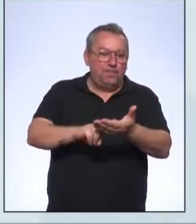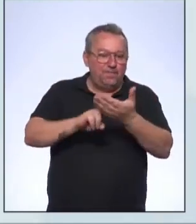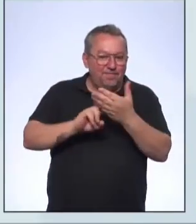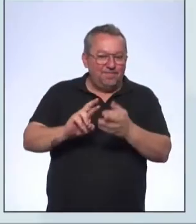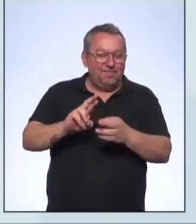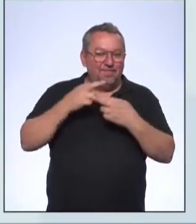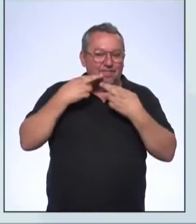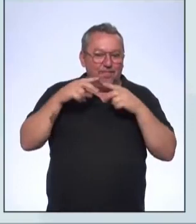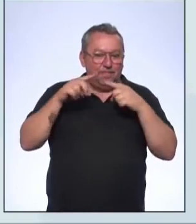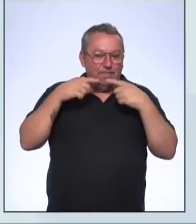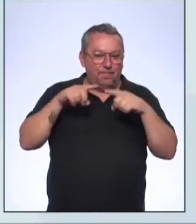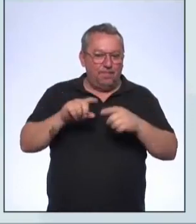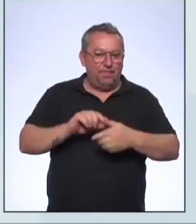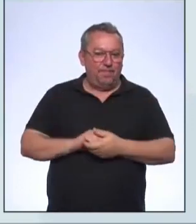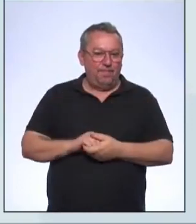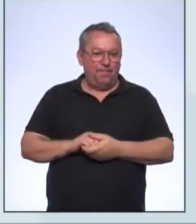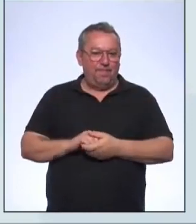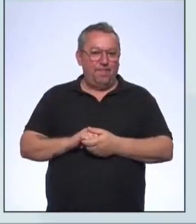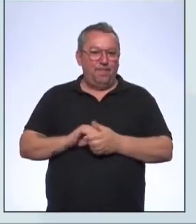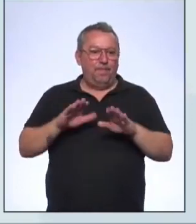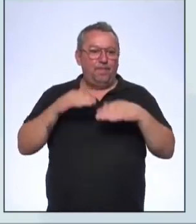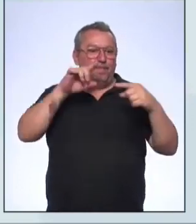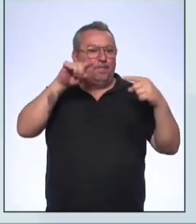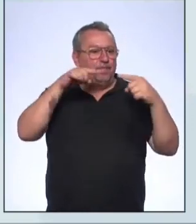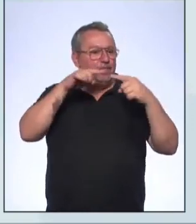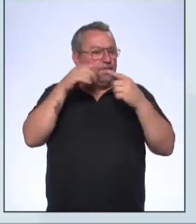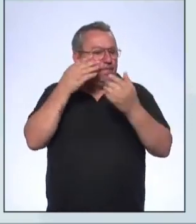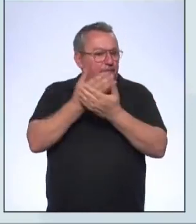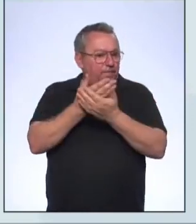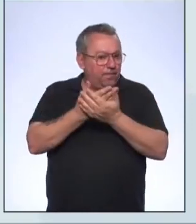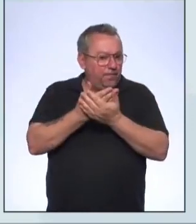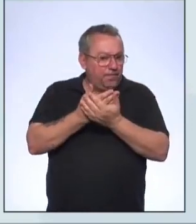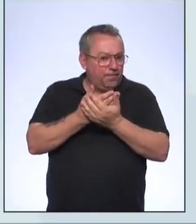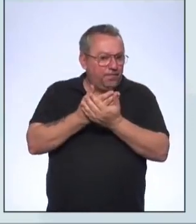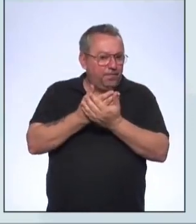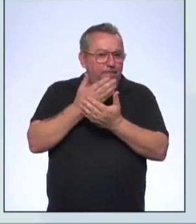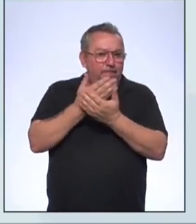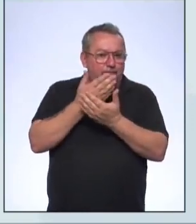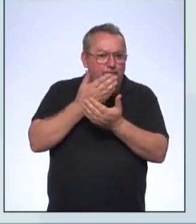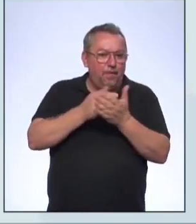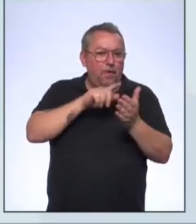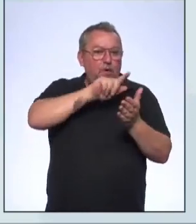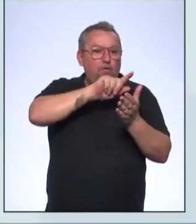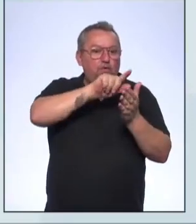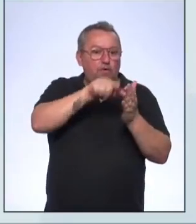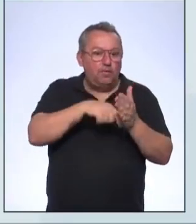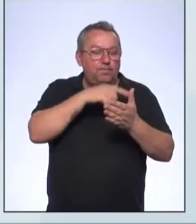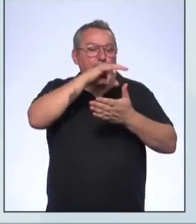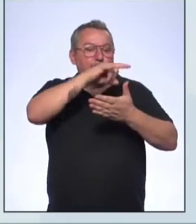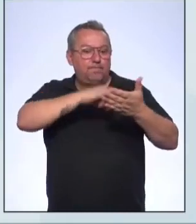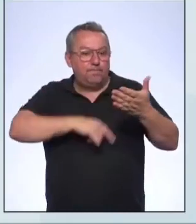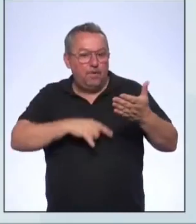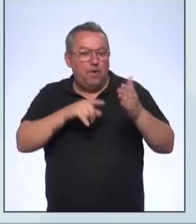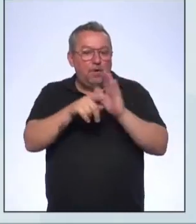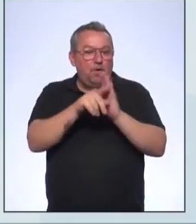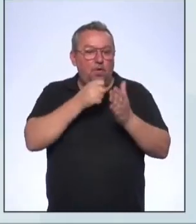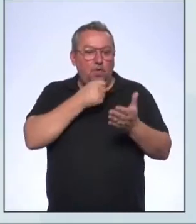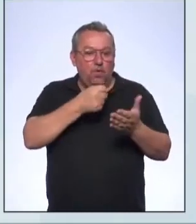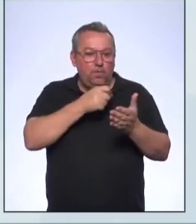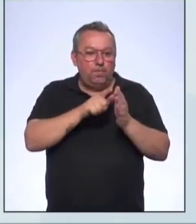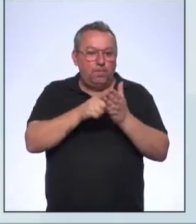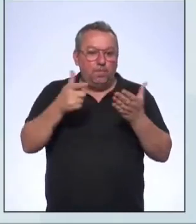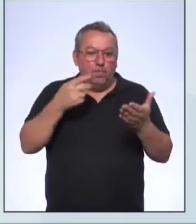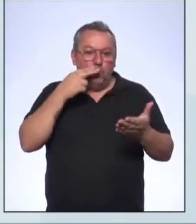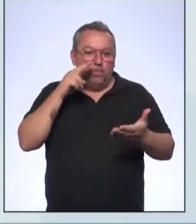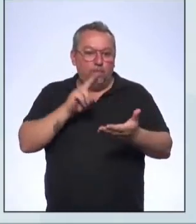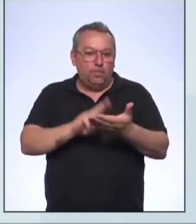ok? Quais os objetivos da aula de hoje? Estudar os gêneros textuais do campo jornalístico, reportagem e carta